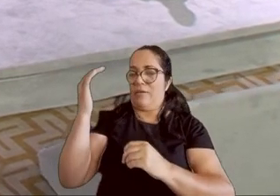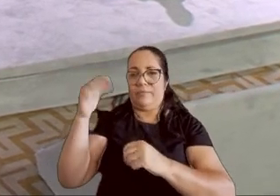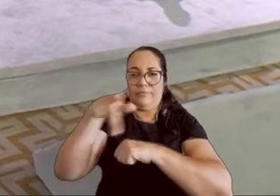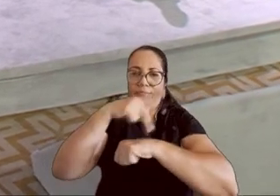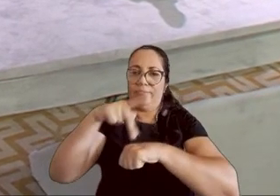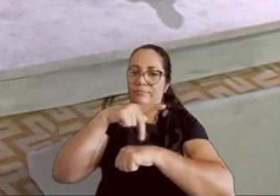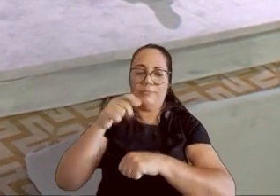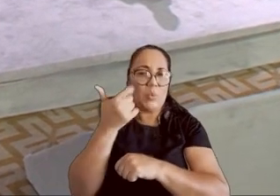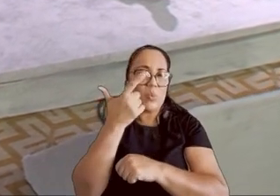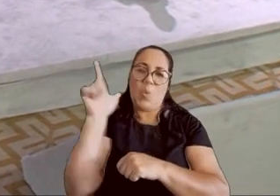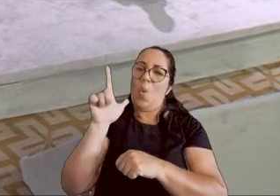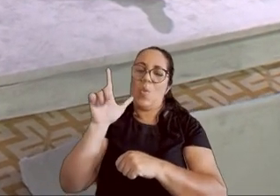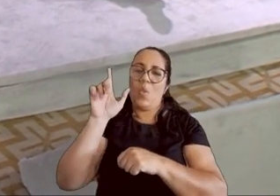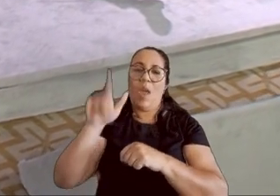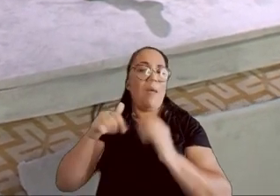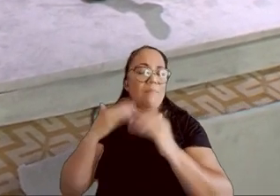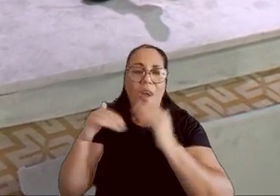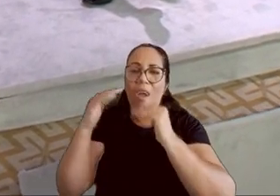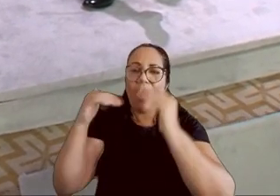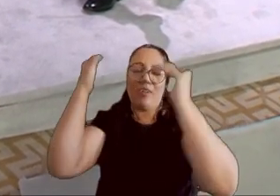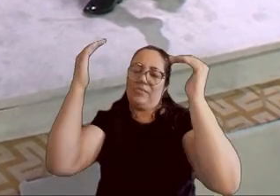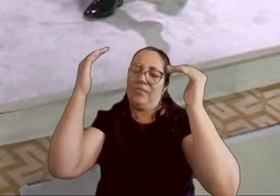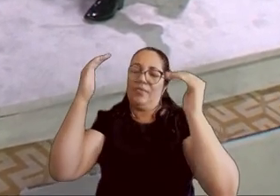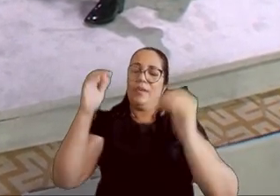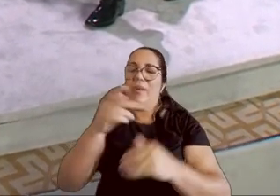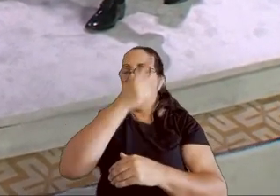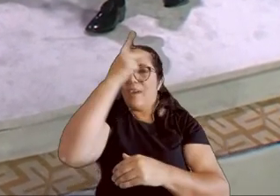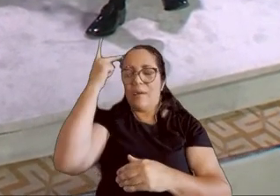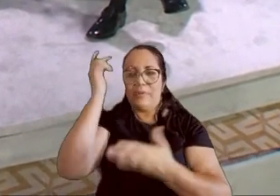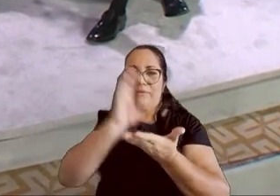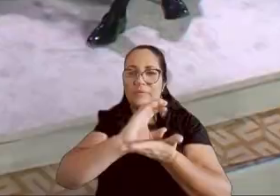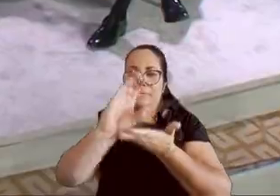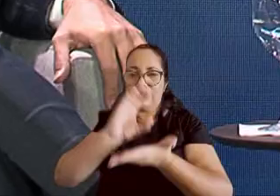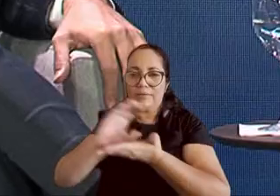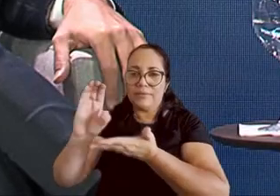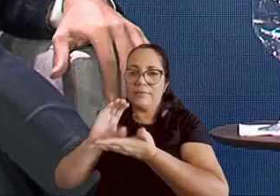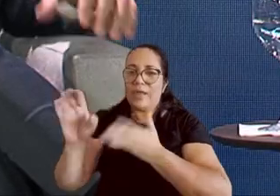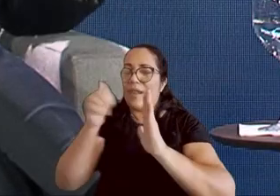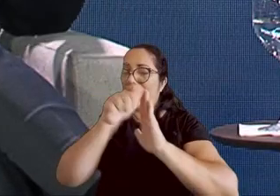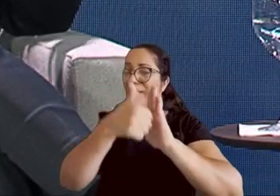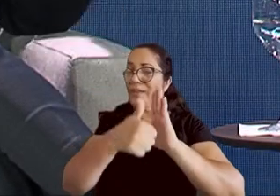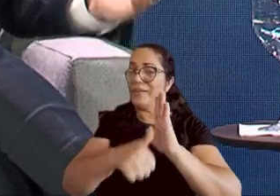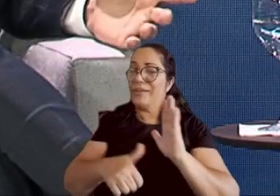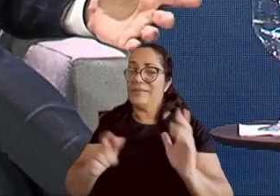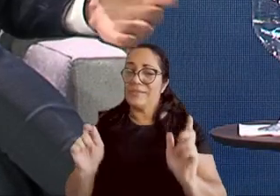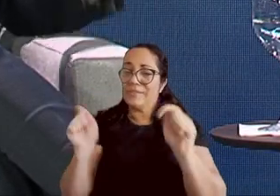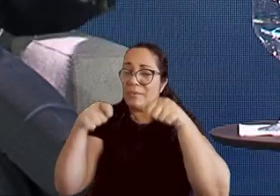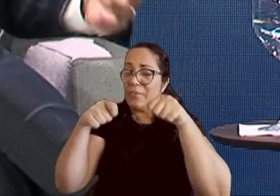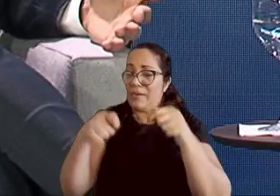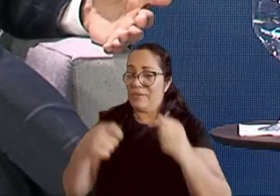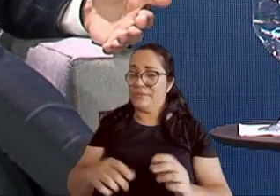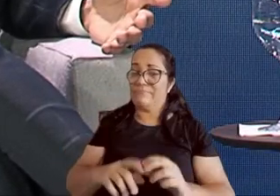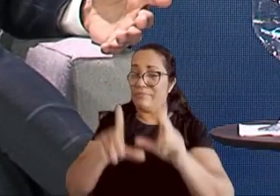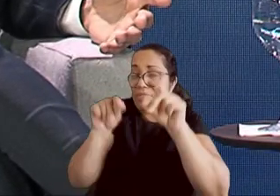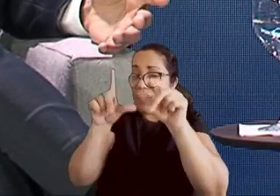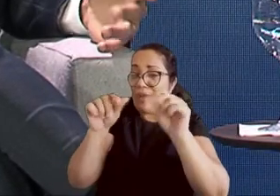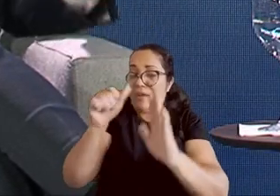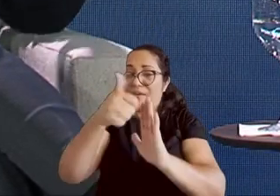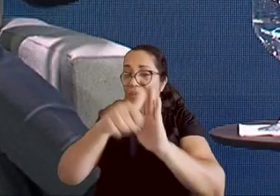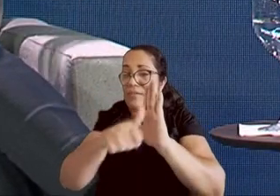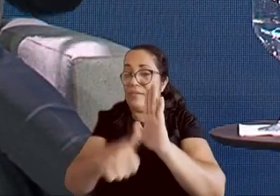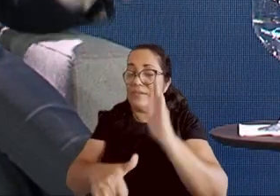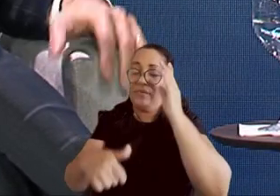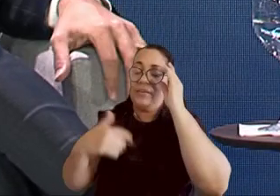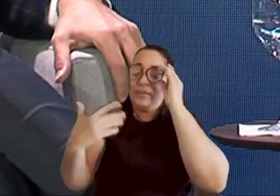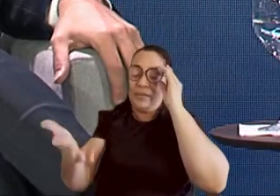que o gestor analista o investidor possa acessar outras partes da estrutura de capital das empresas né os instrumentos conversíveis são muito mais comuns lá fora